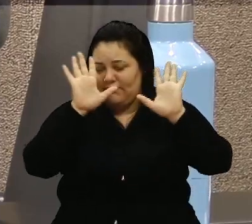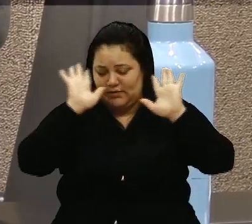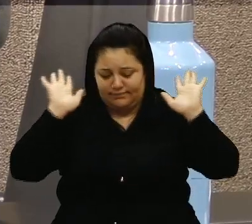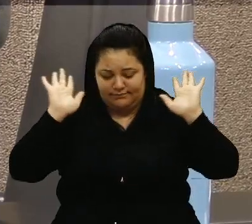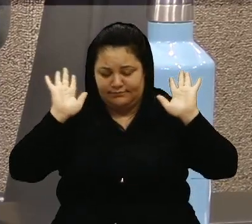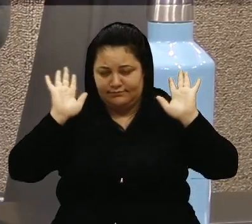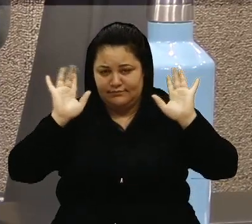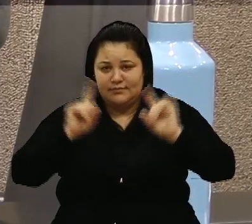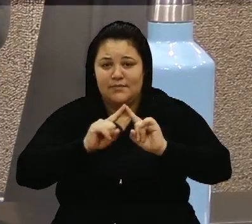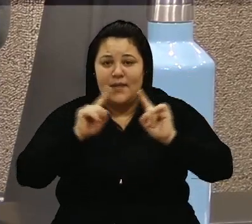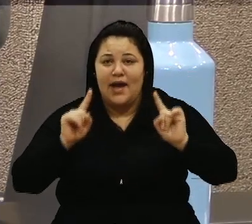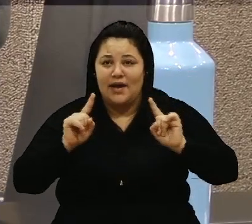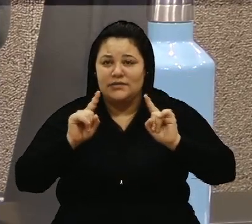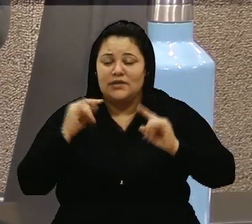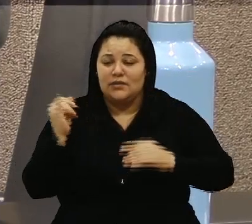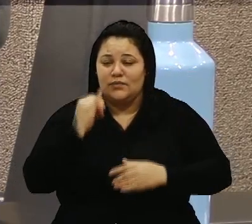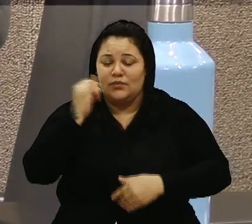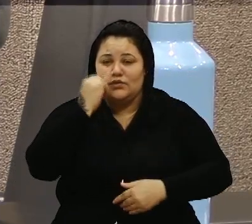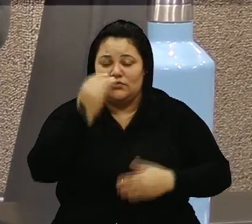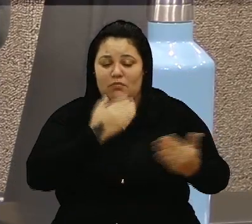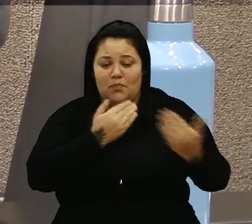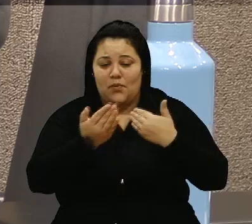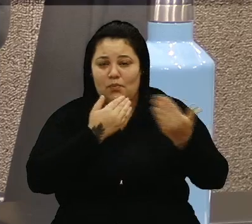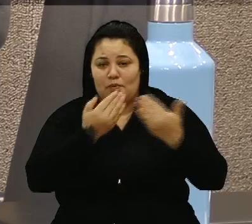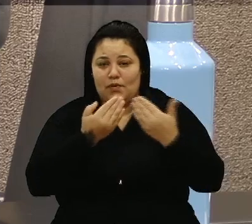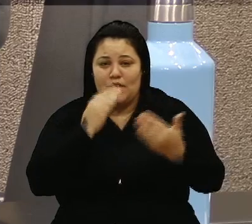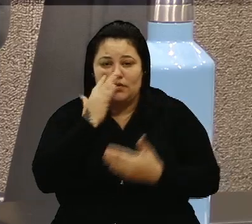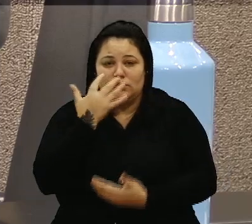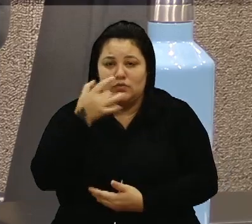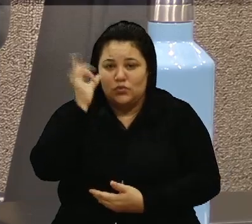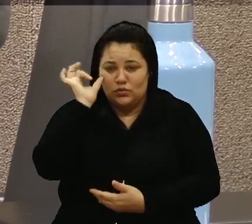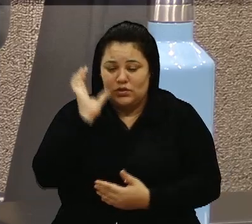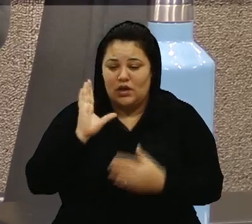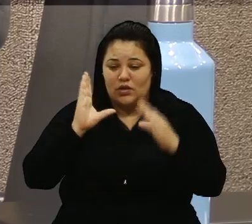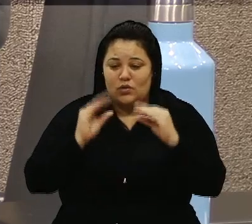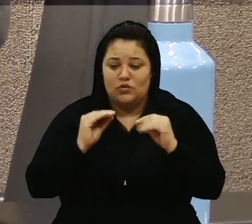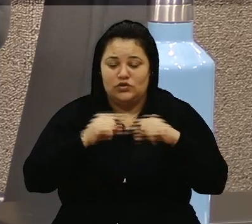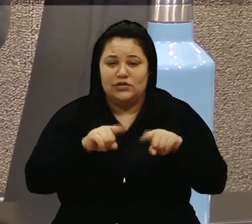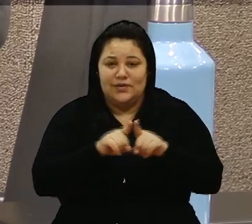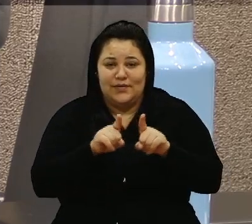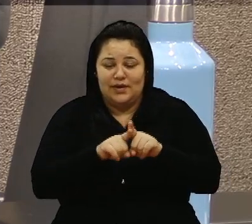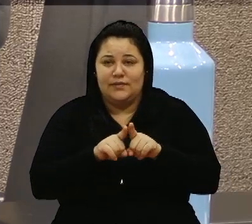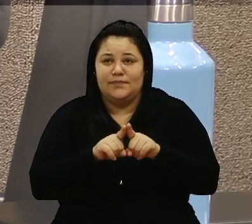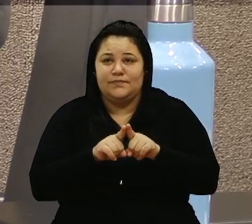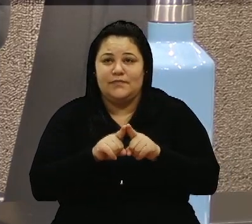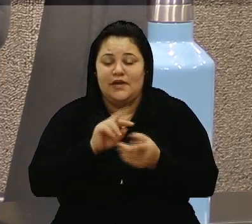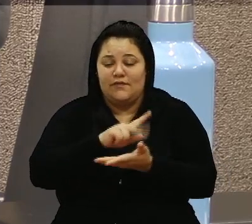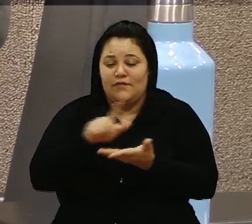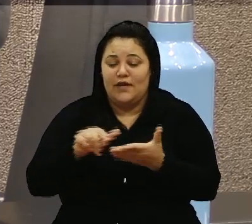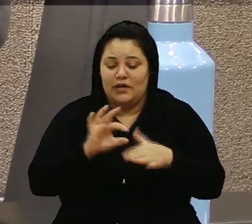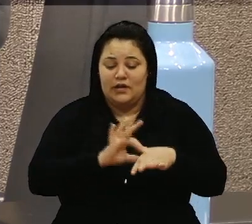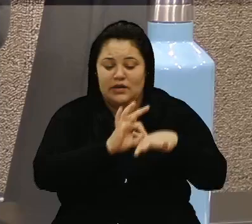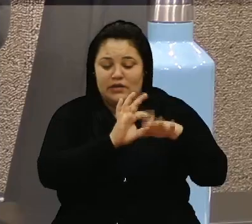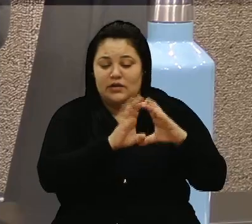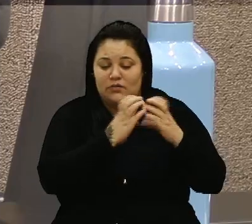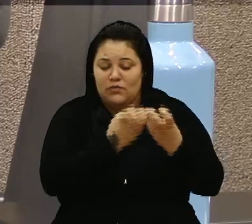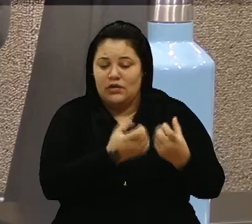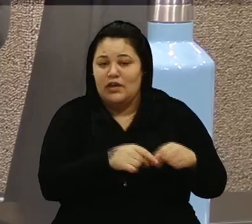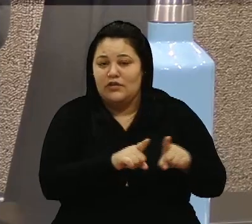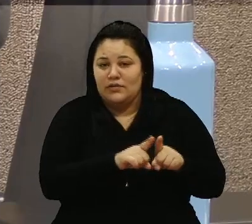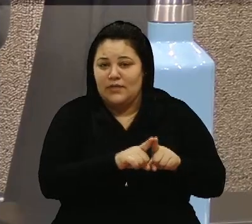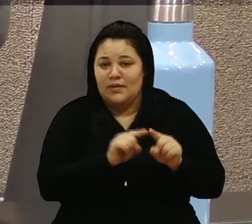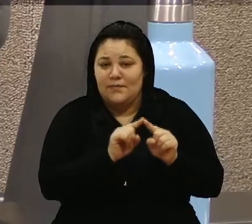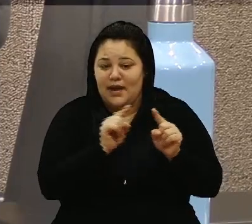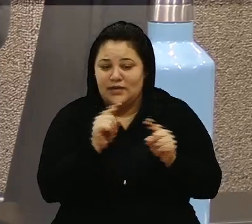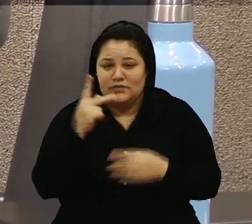Mas importante o debate que aconteceu ontem à noite aqui, a presença de várias lideranças comunitárias, mas os